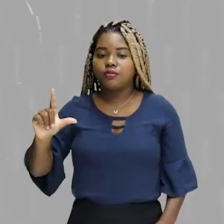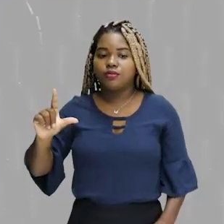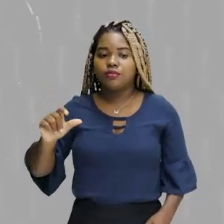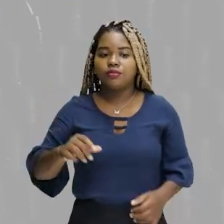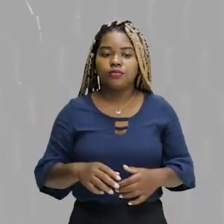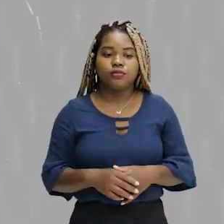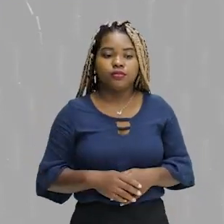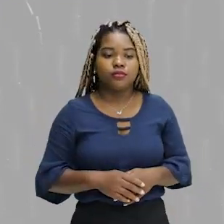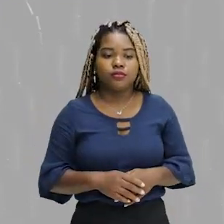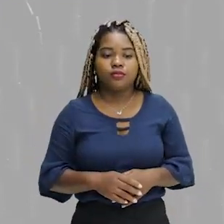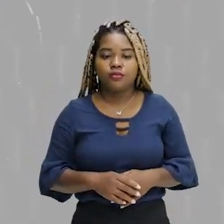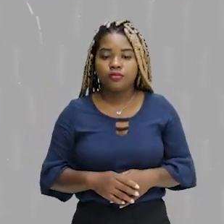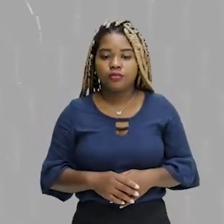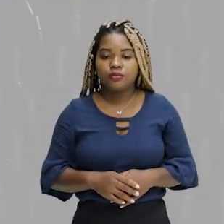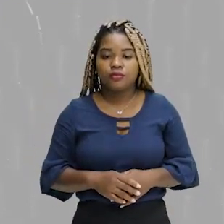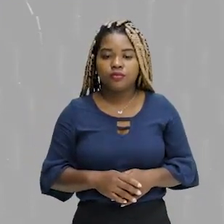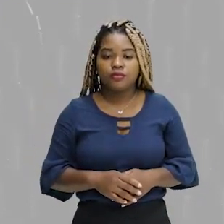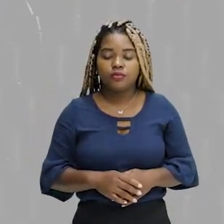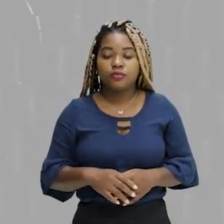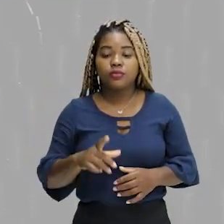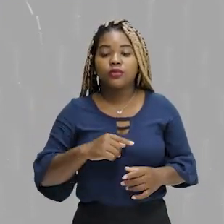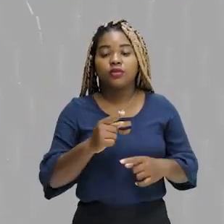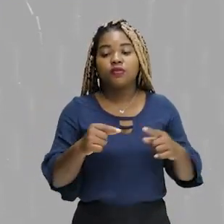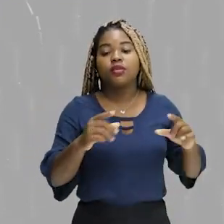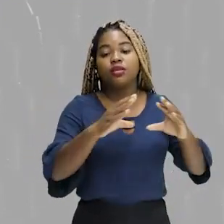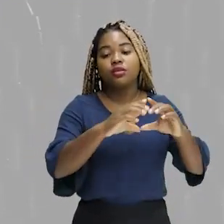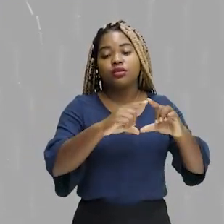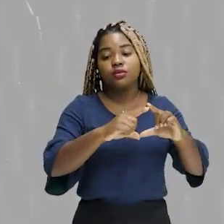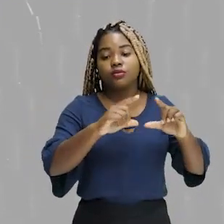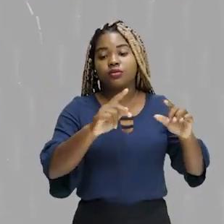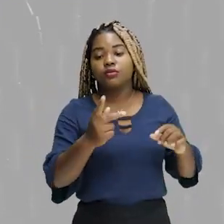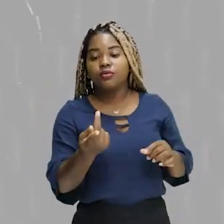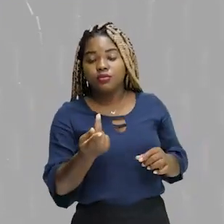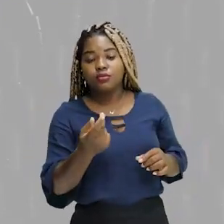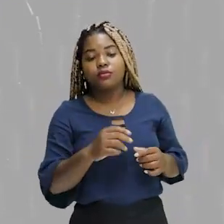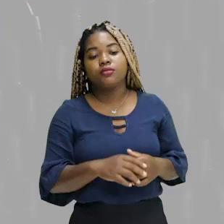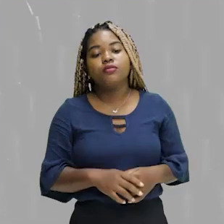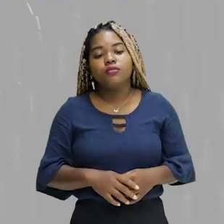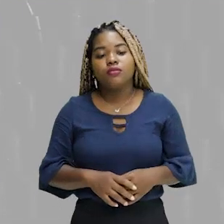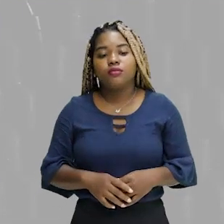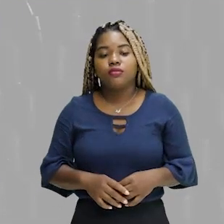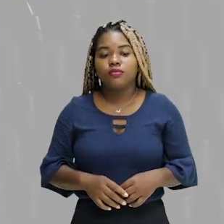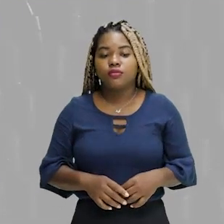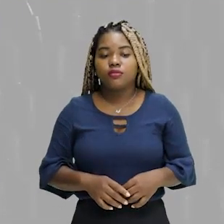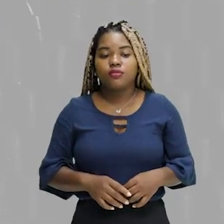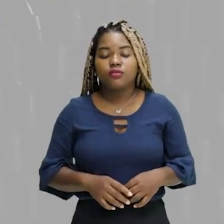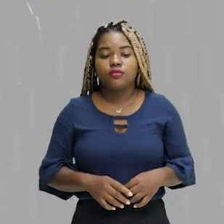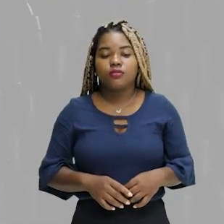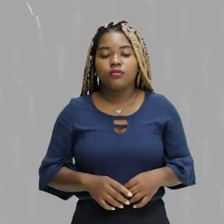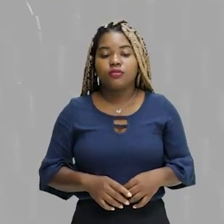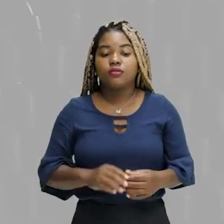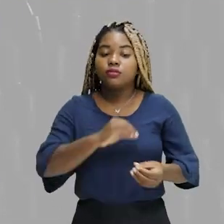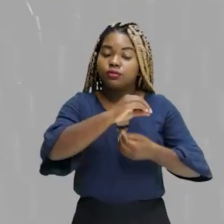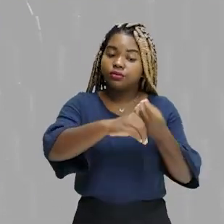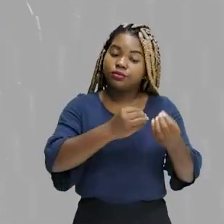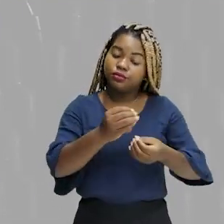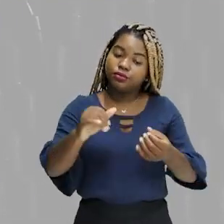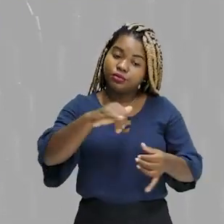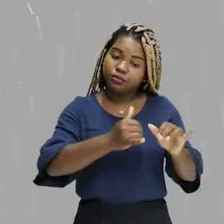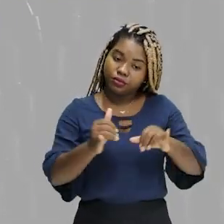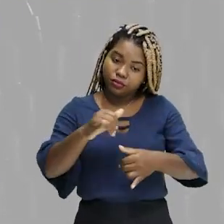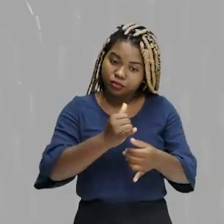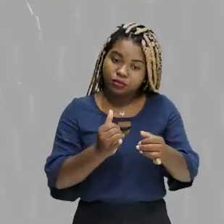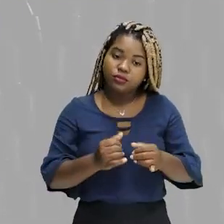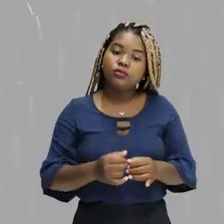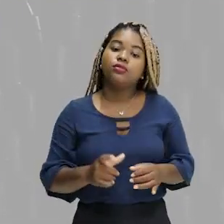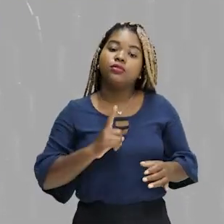a variação de entalpia dessa reação. Então, para essa reação aqui, que eu estou destacando, nós